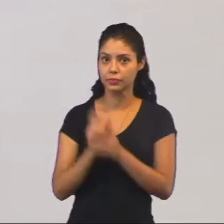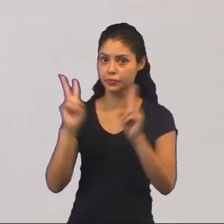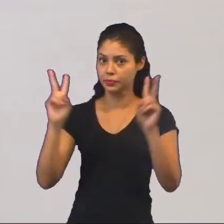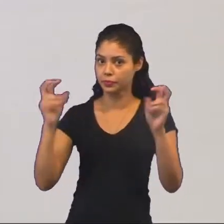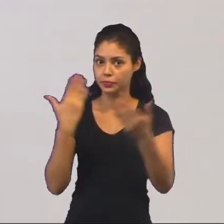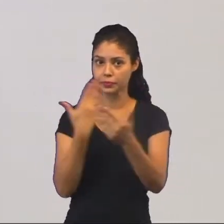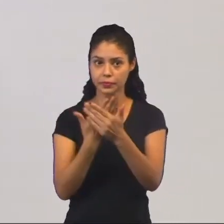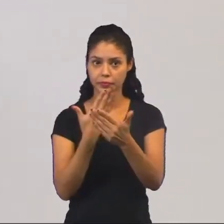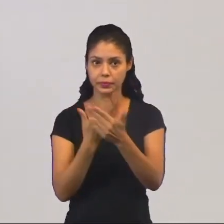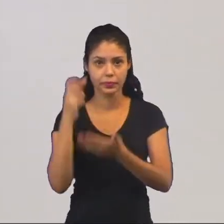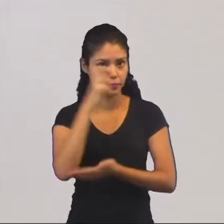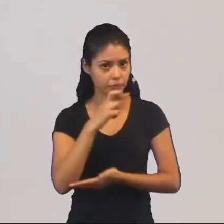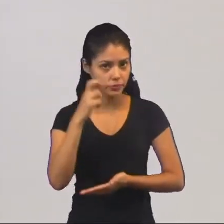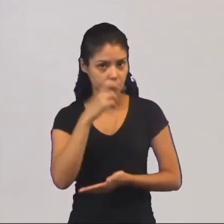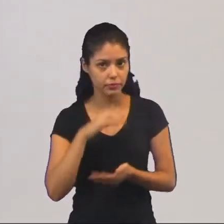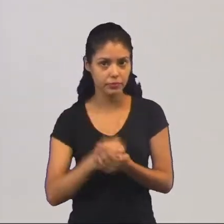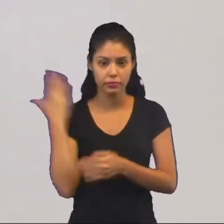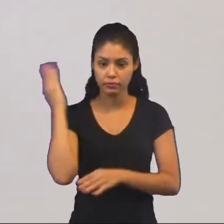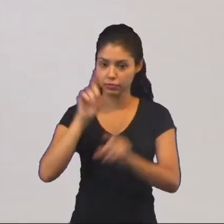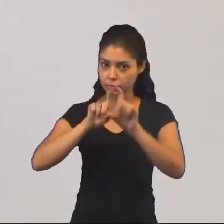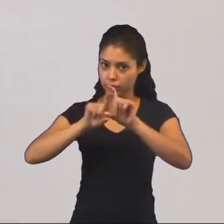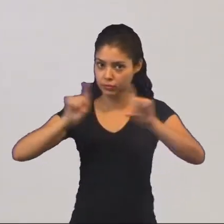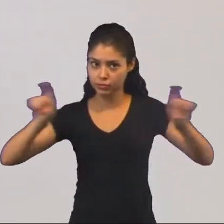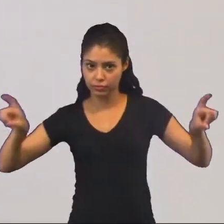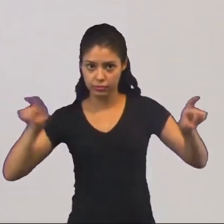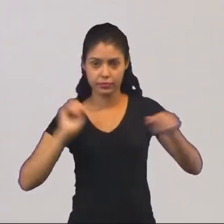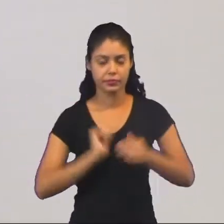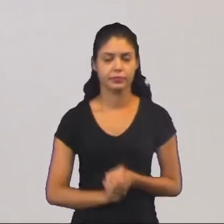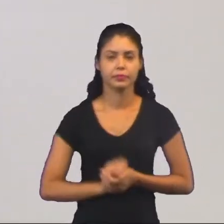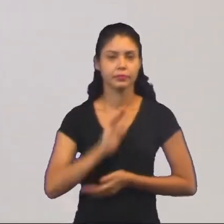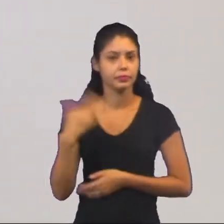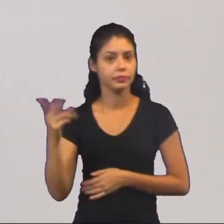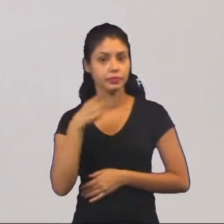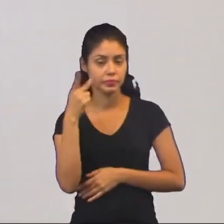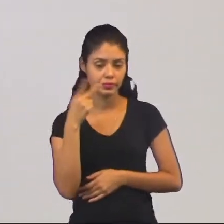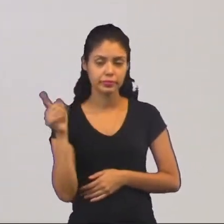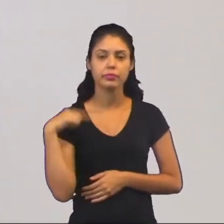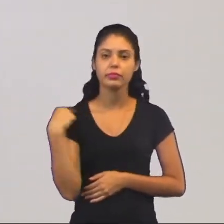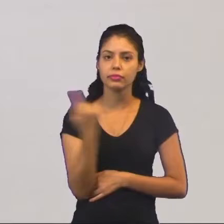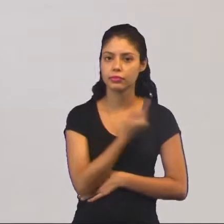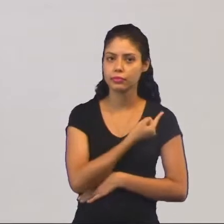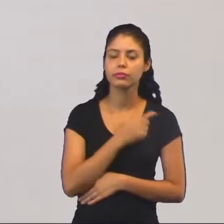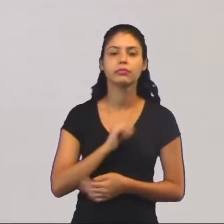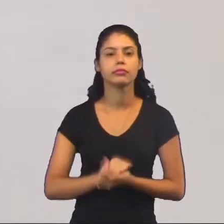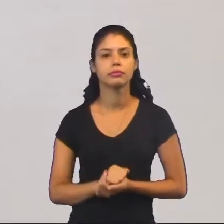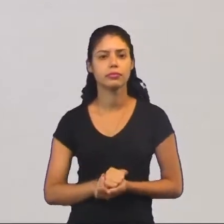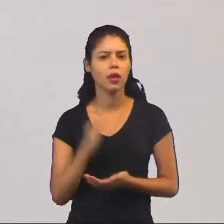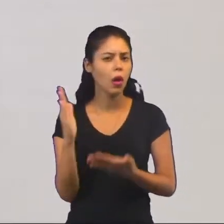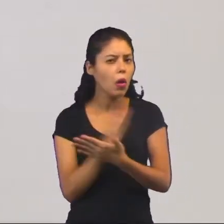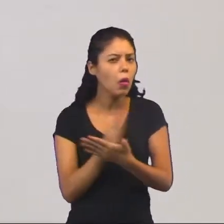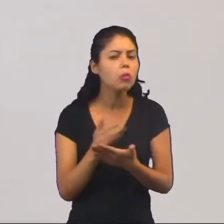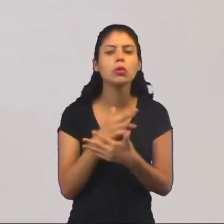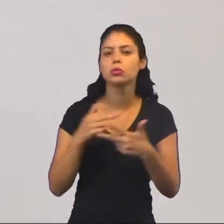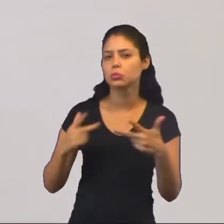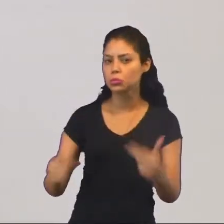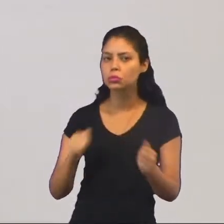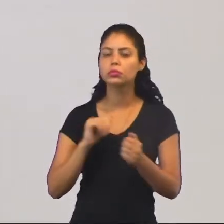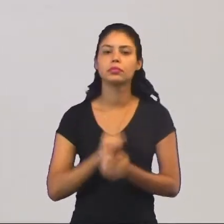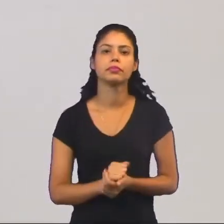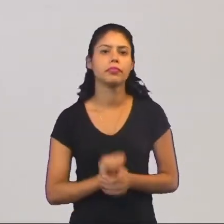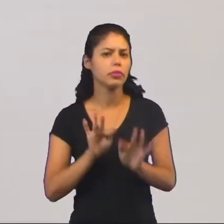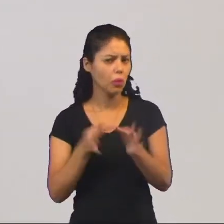sobre estudo analítico da reta. Então, pessoal, quando a gente fala de estudo analítico da reta, a gente vai falar de algumas coisas,